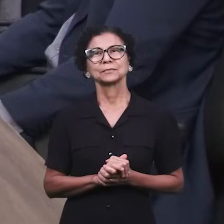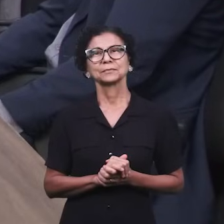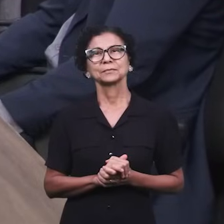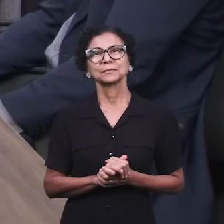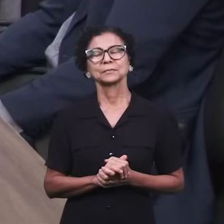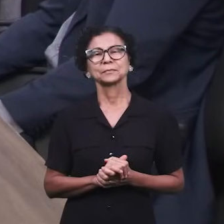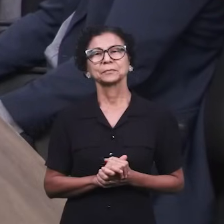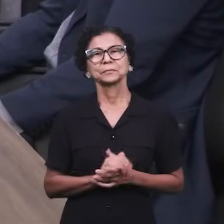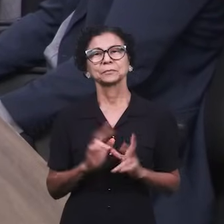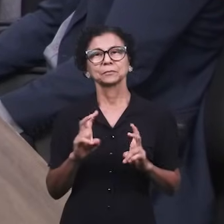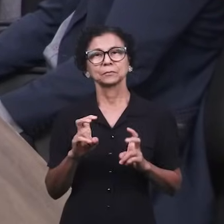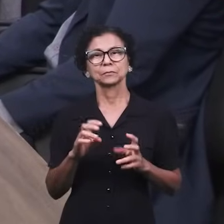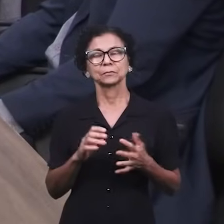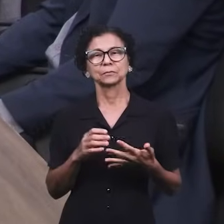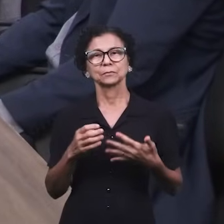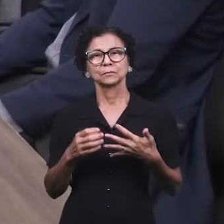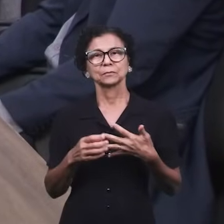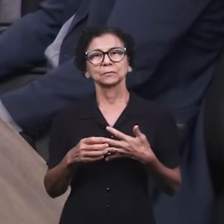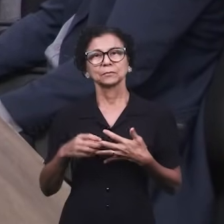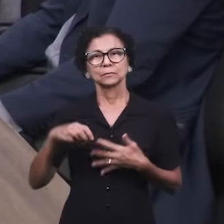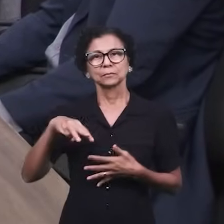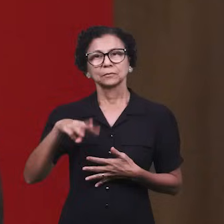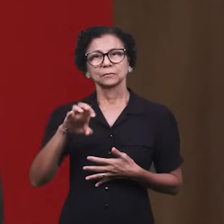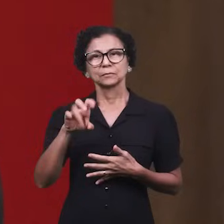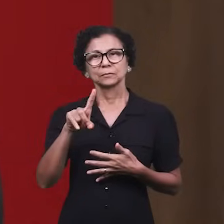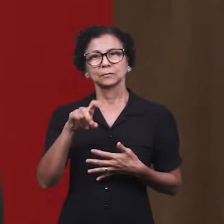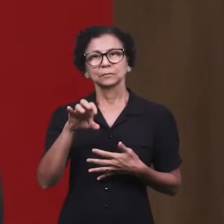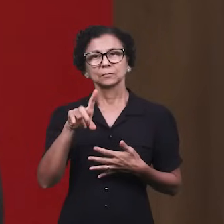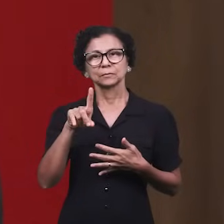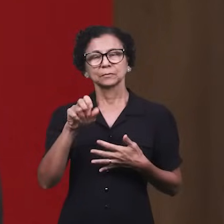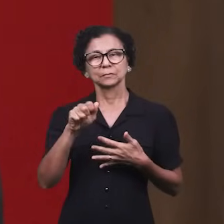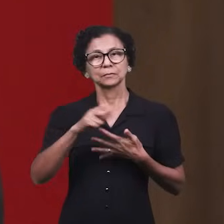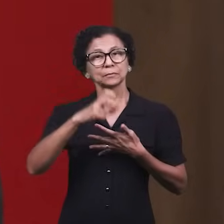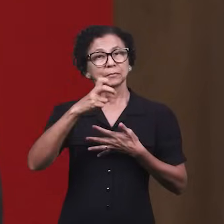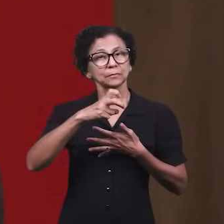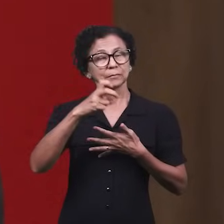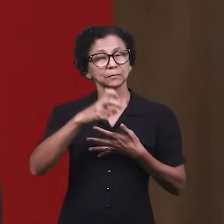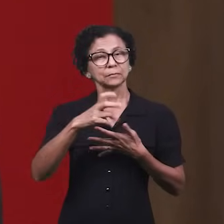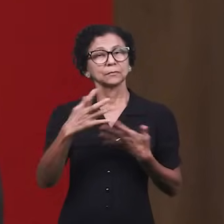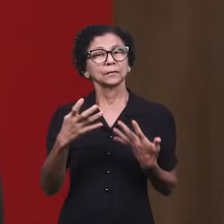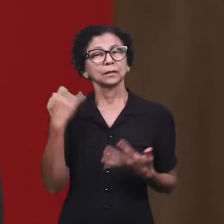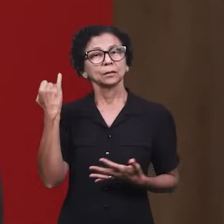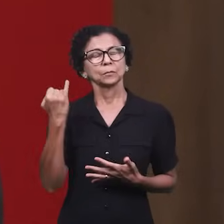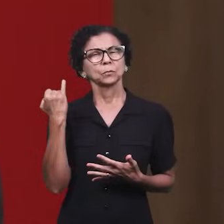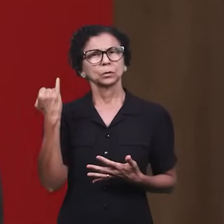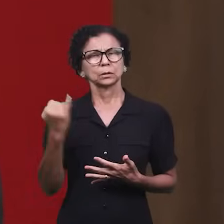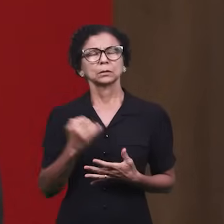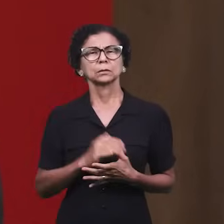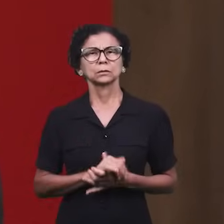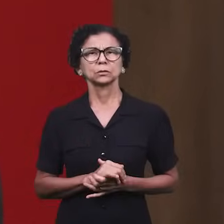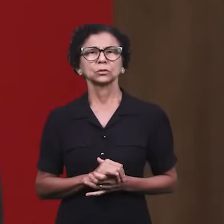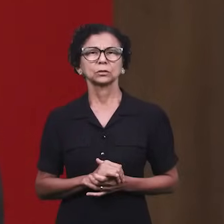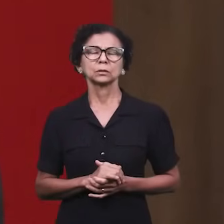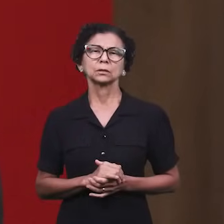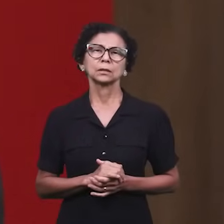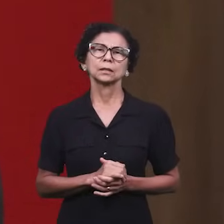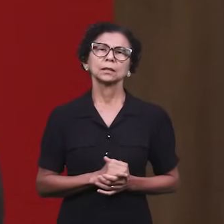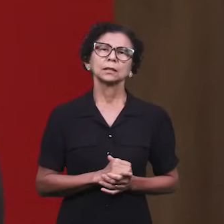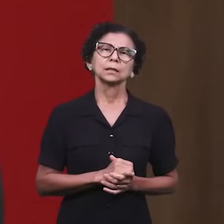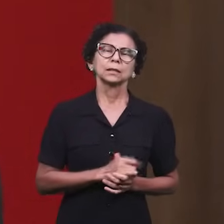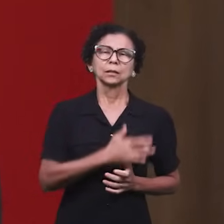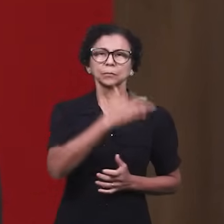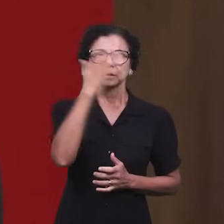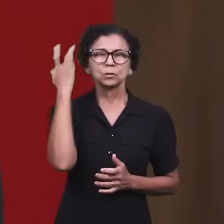quinta medida e é muito importante nós termos membros, que fazem parte dessa área